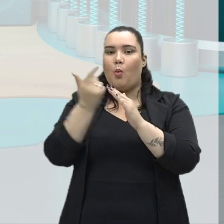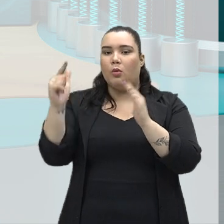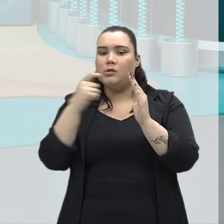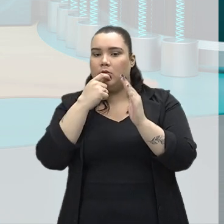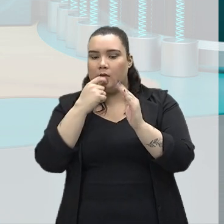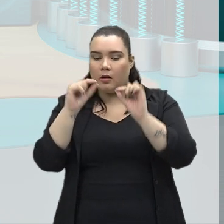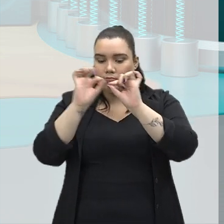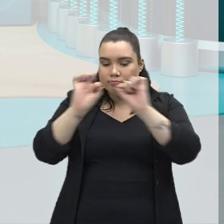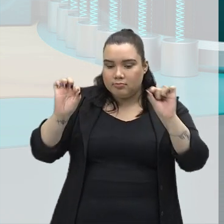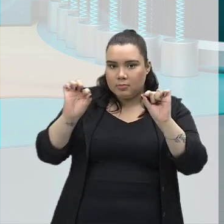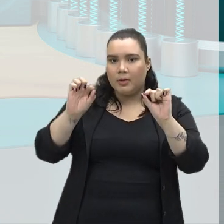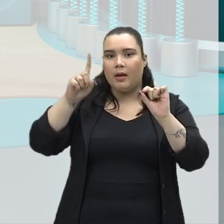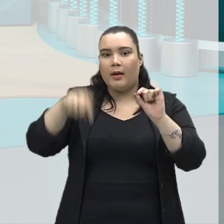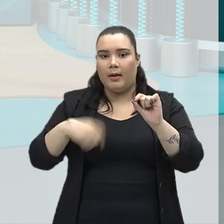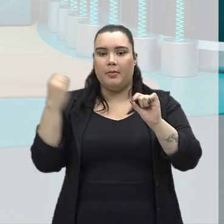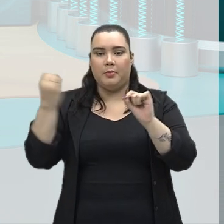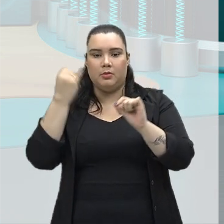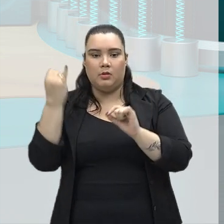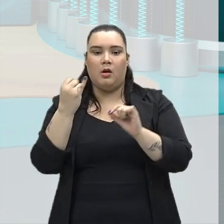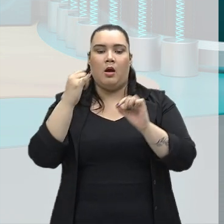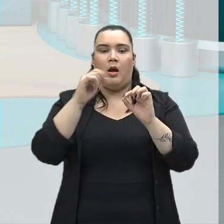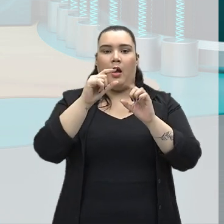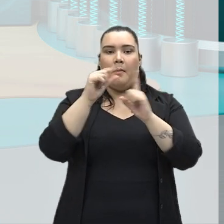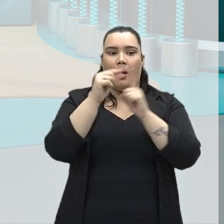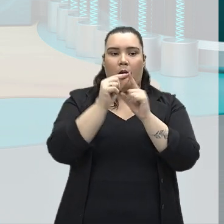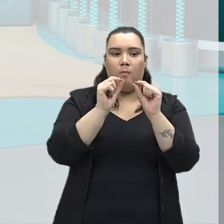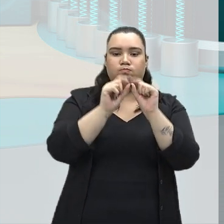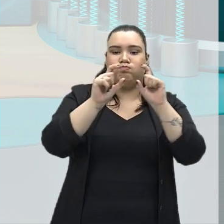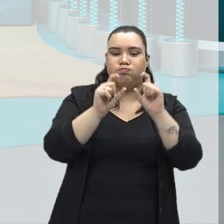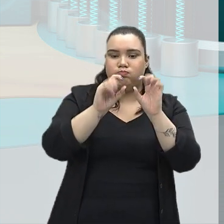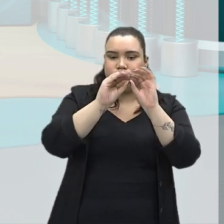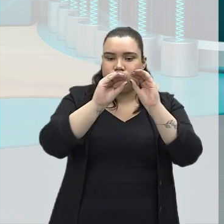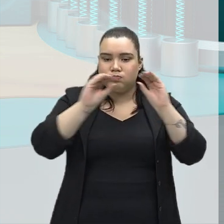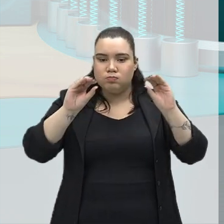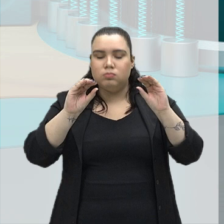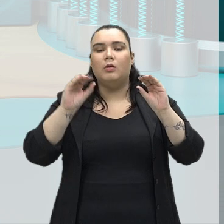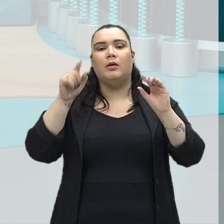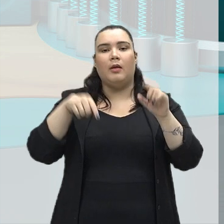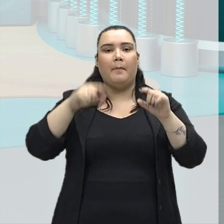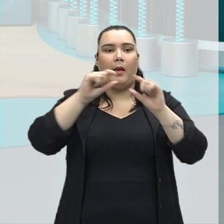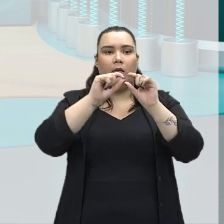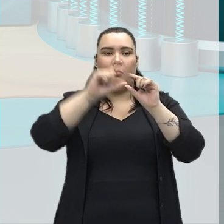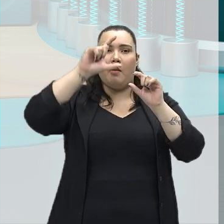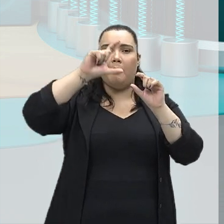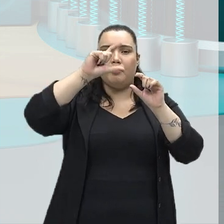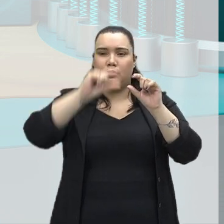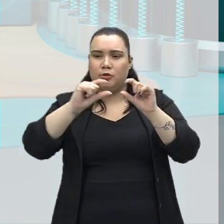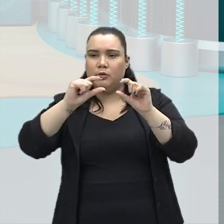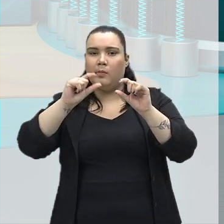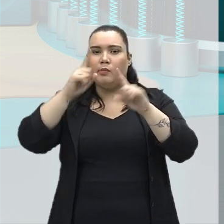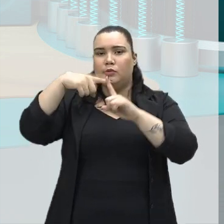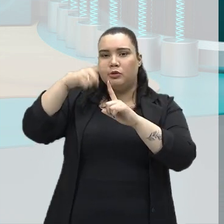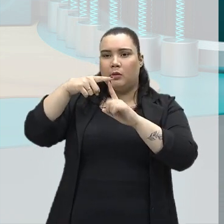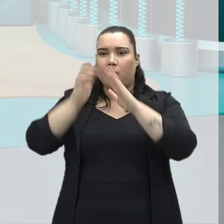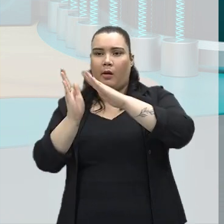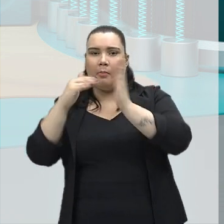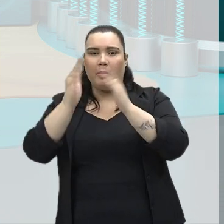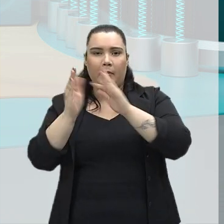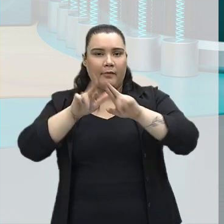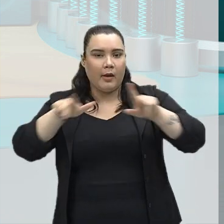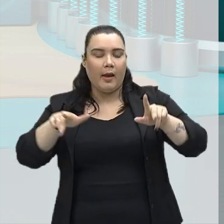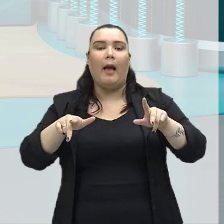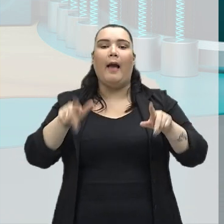em negrito, ela tem a sua importância. Tamanhos diferentes, fontes diferentes, tudo isso ajuda